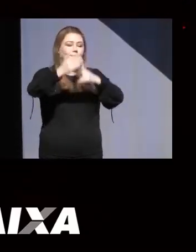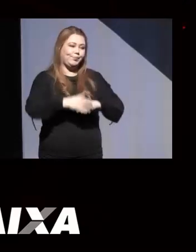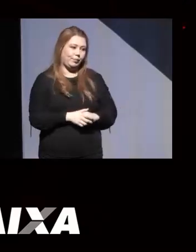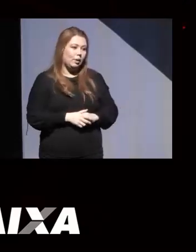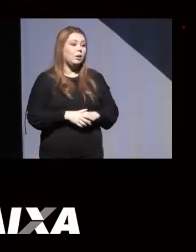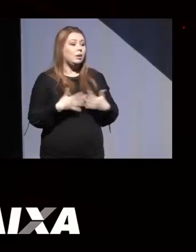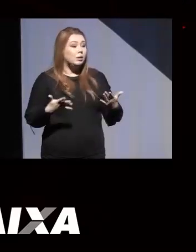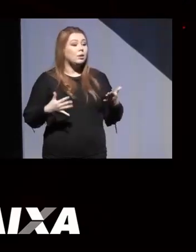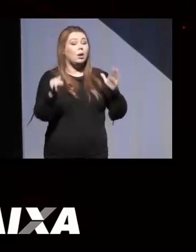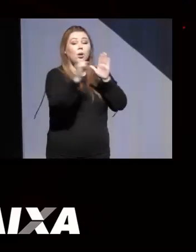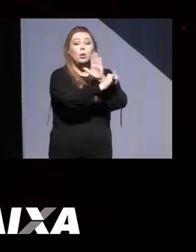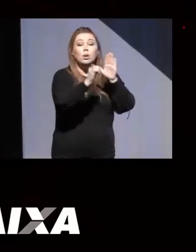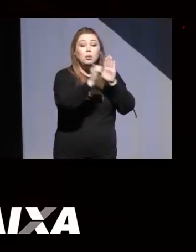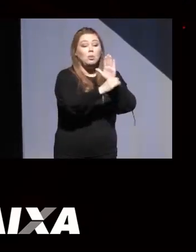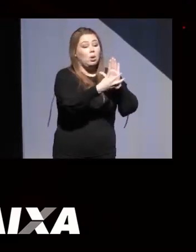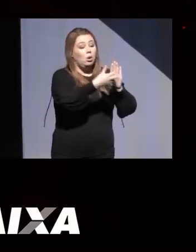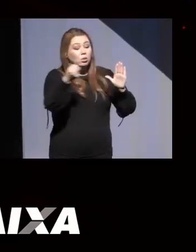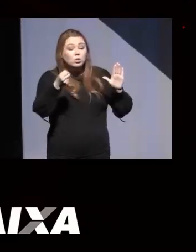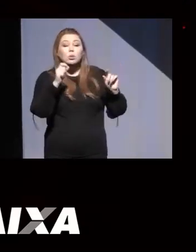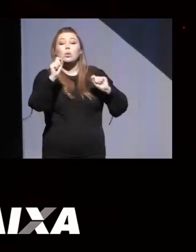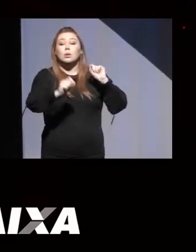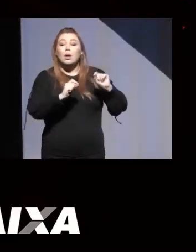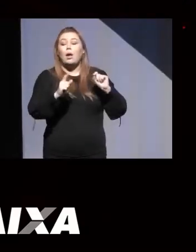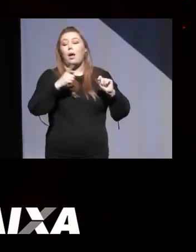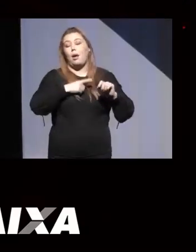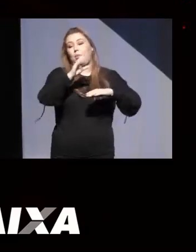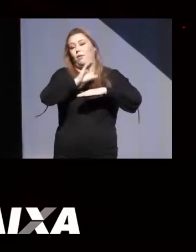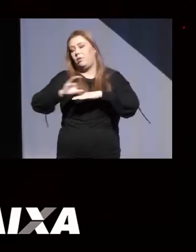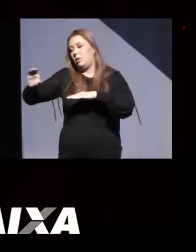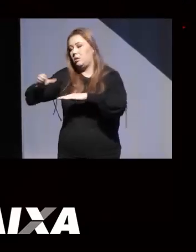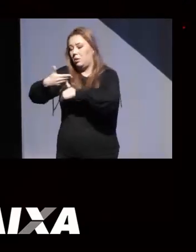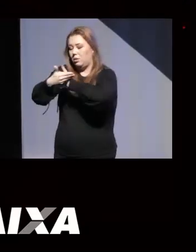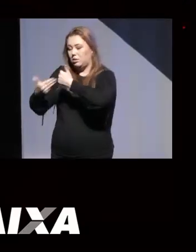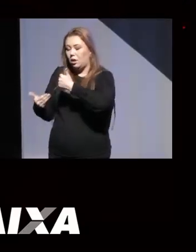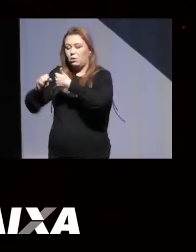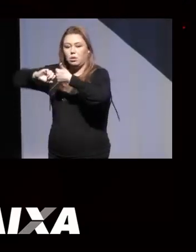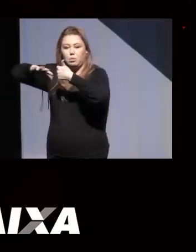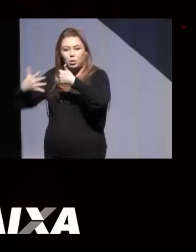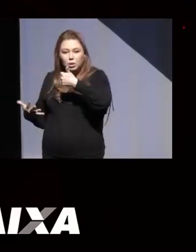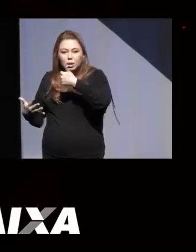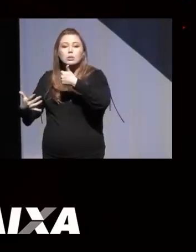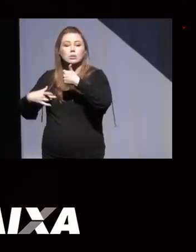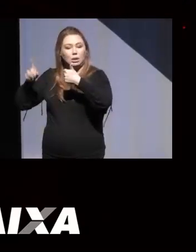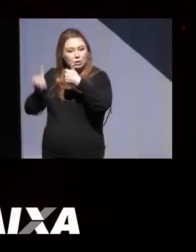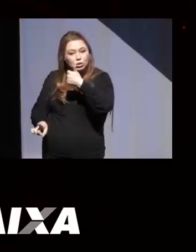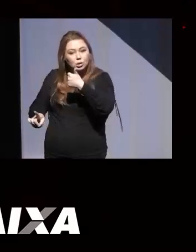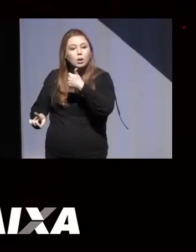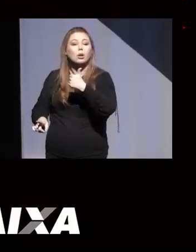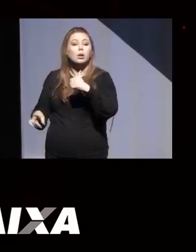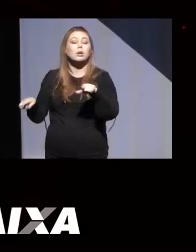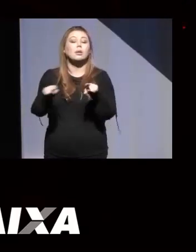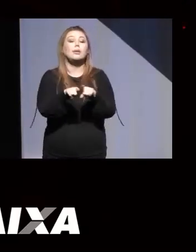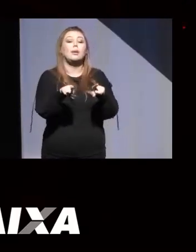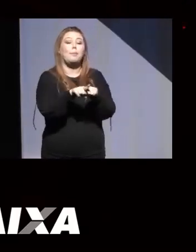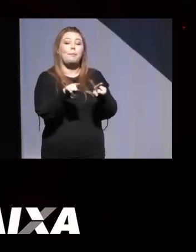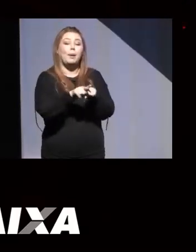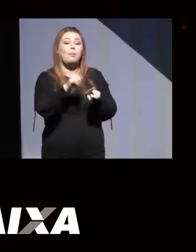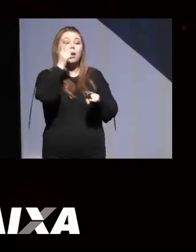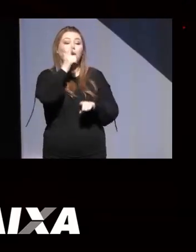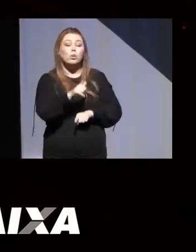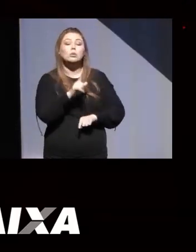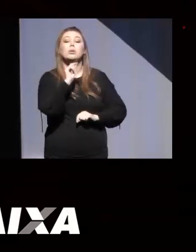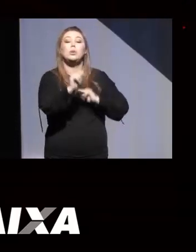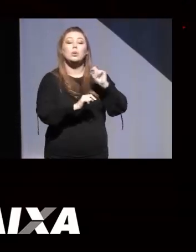a tributação ela serve tanto para financiar o Estado democrático de direito como para realizar